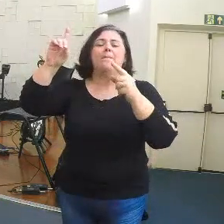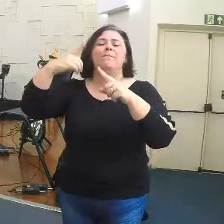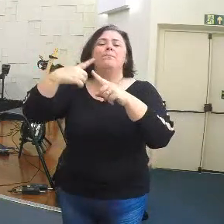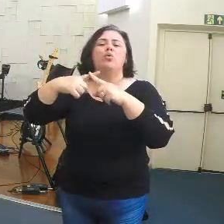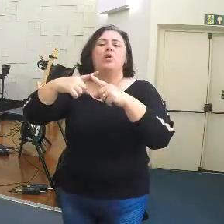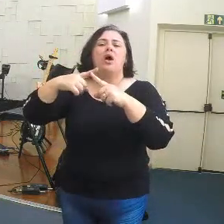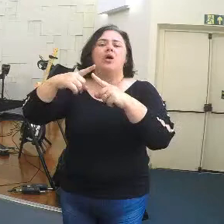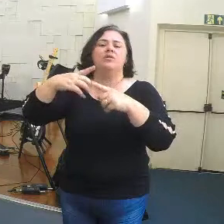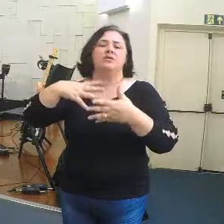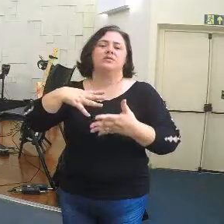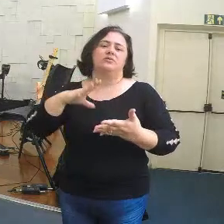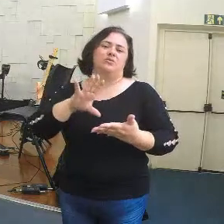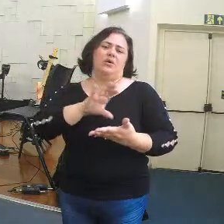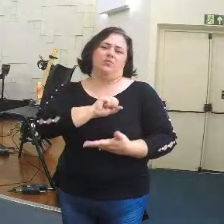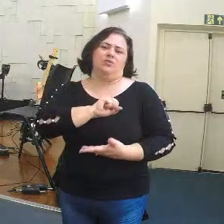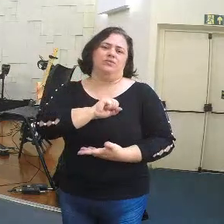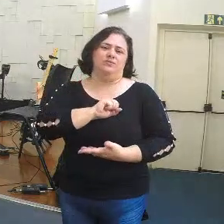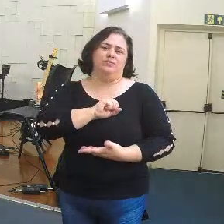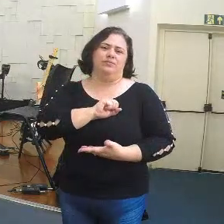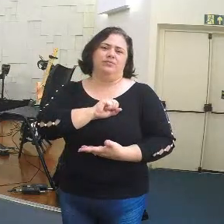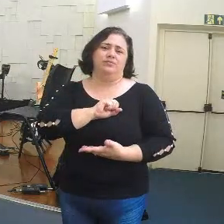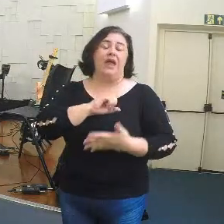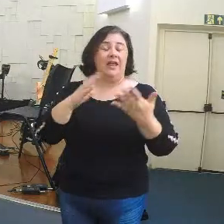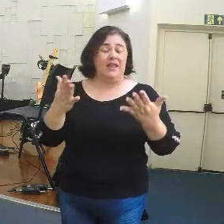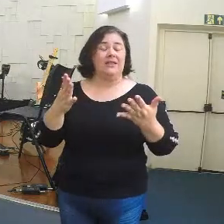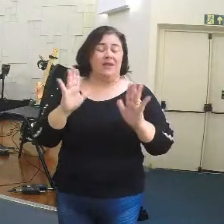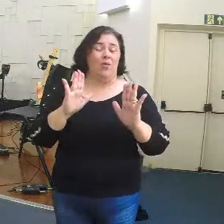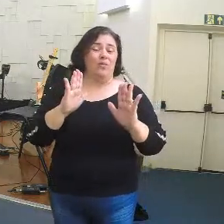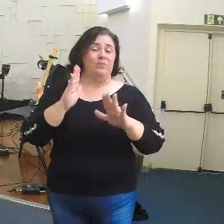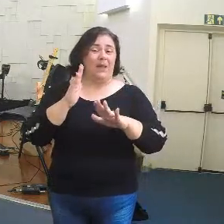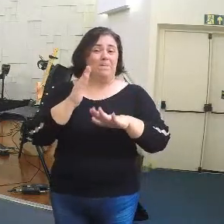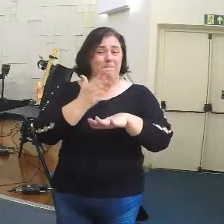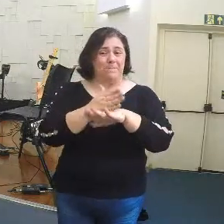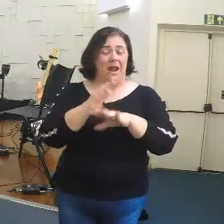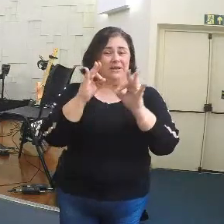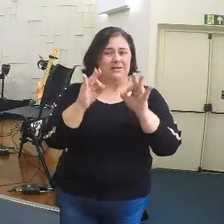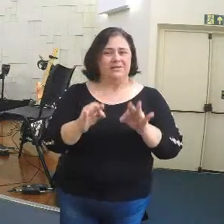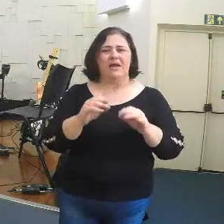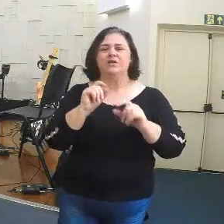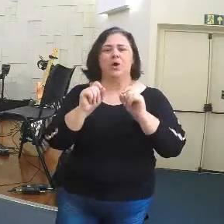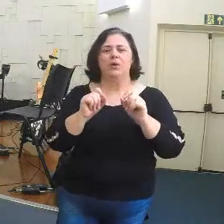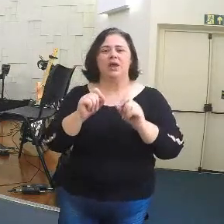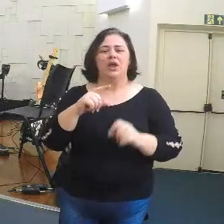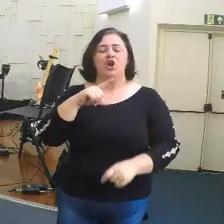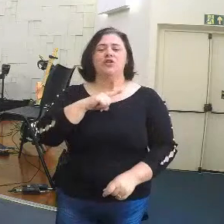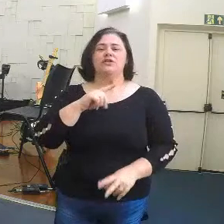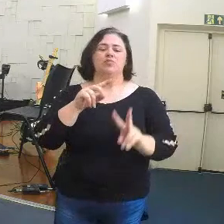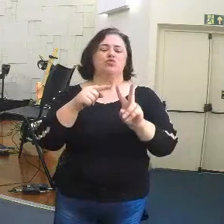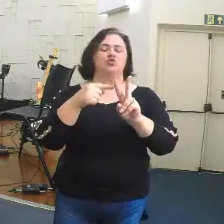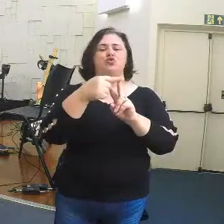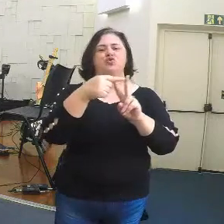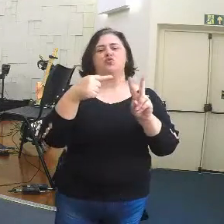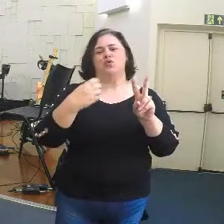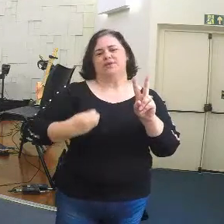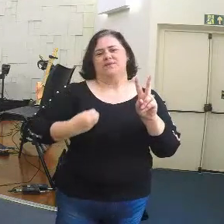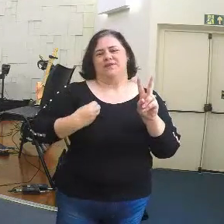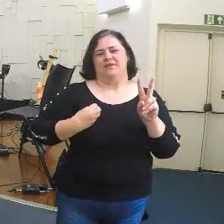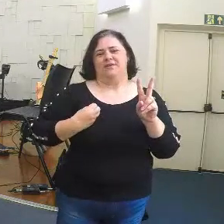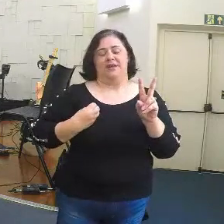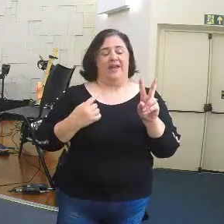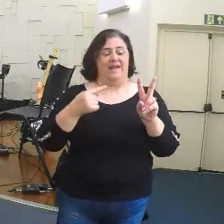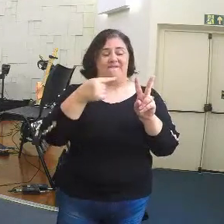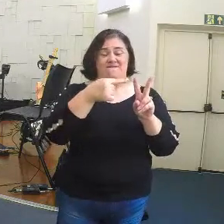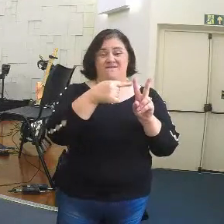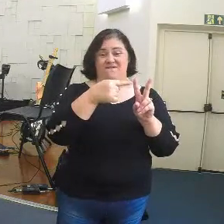amor. Então, na conclusão prática disso, é o seguinte: só existem dois tipos de vida. A